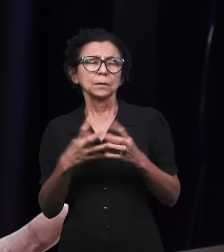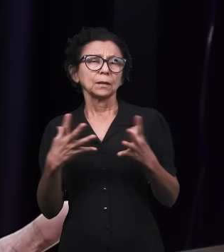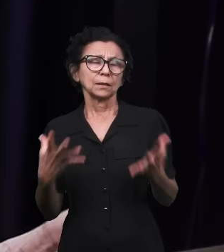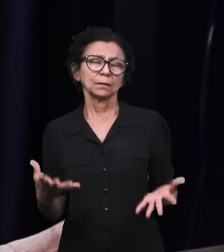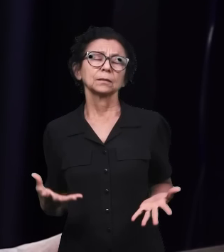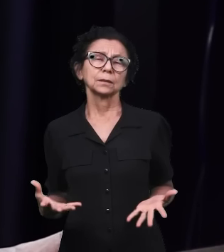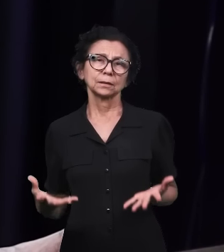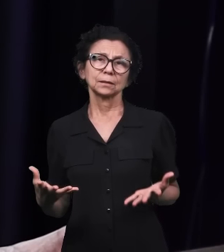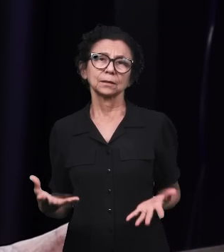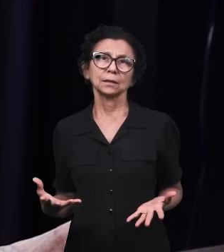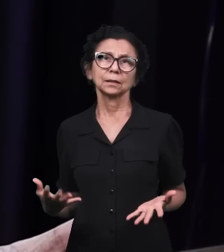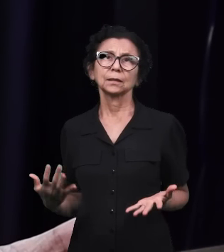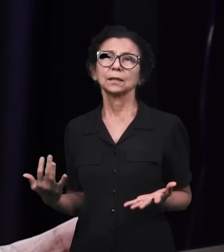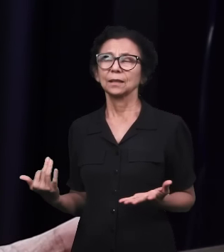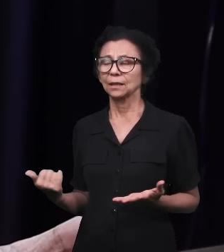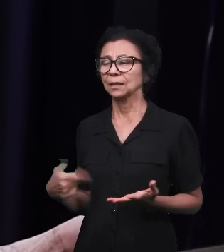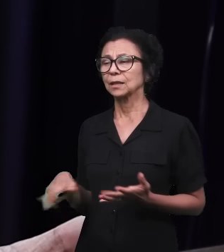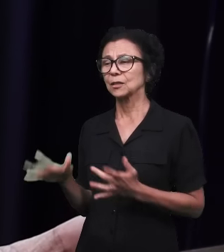das águas, né?